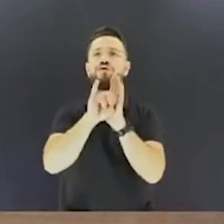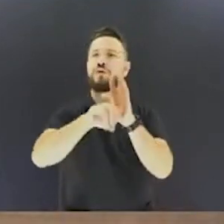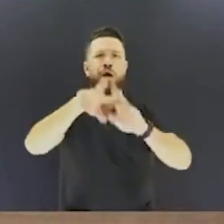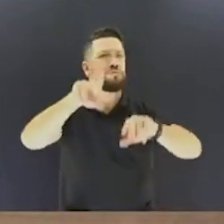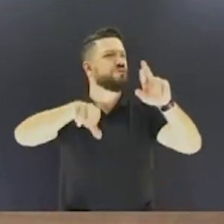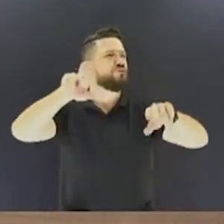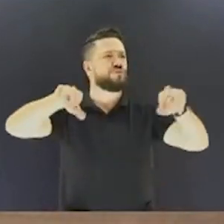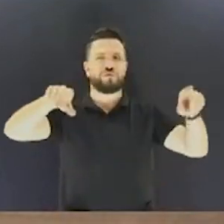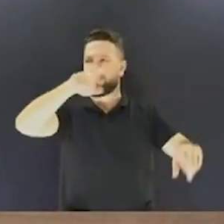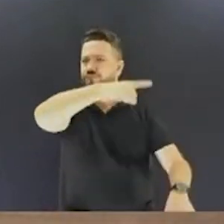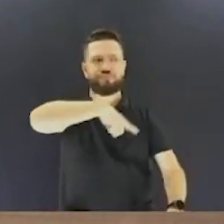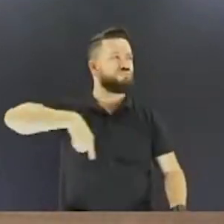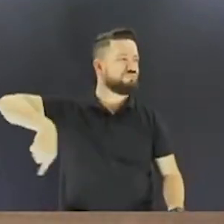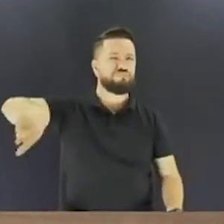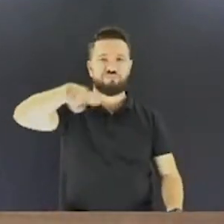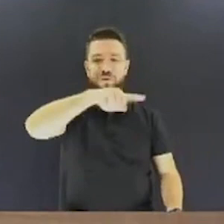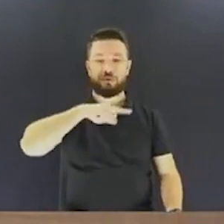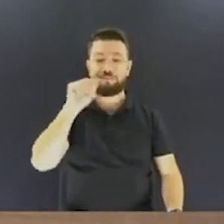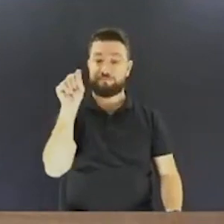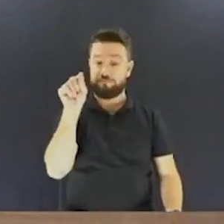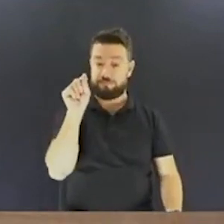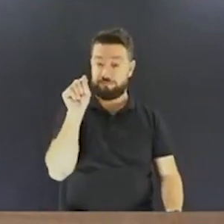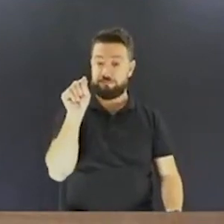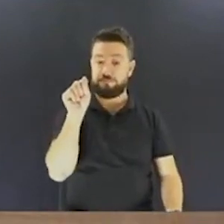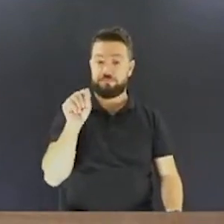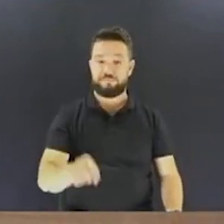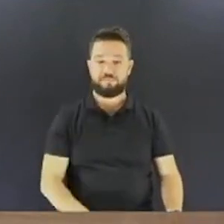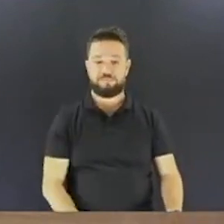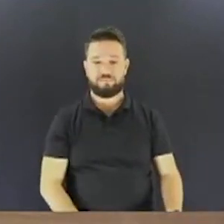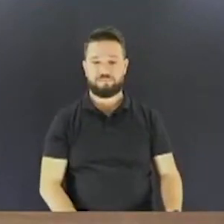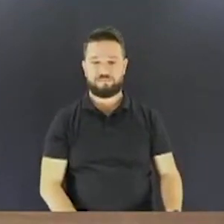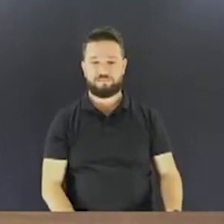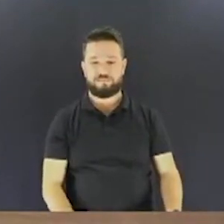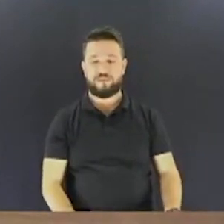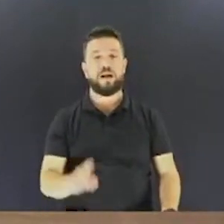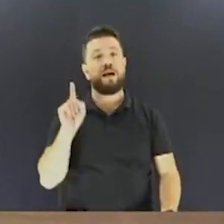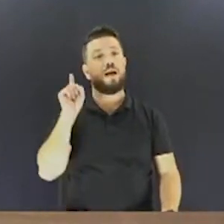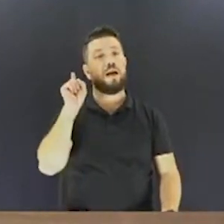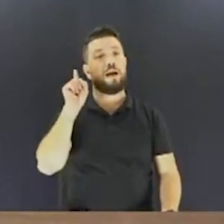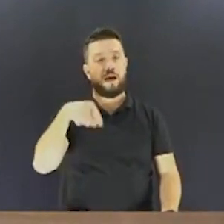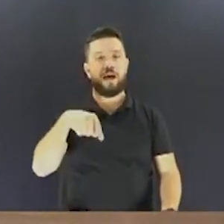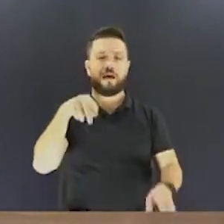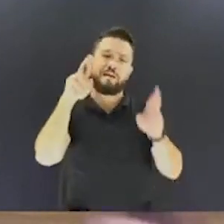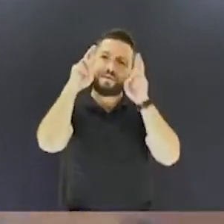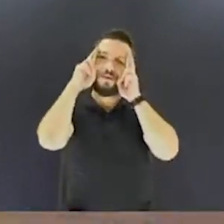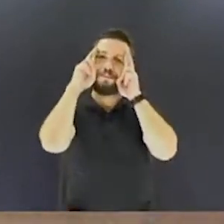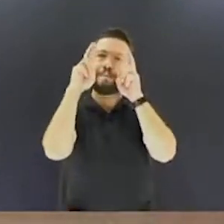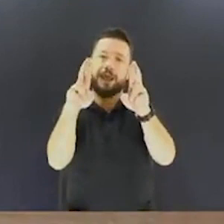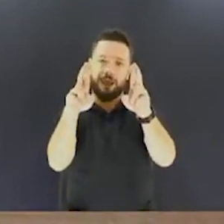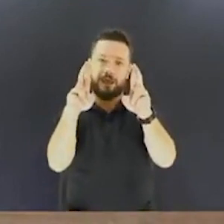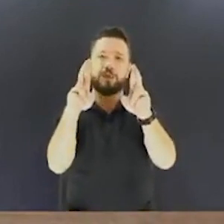causas, cada um com os temas que gosta de trabalhar, porque isso respeita algo muito importante da democracia, que é a